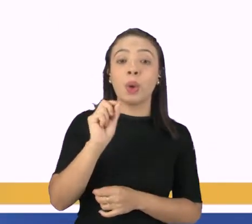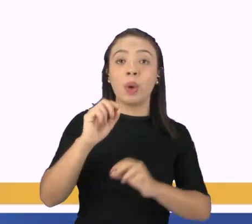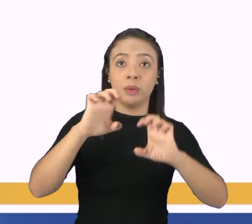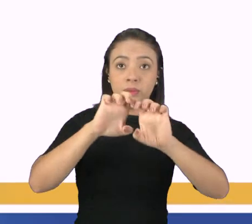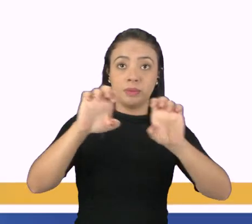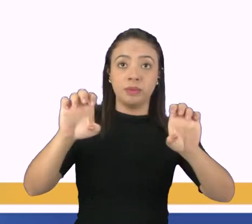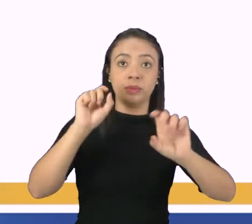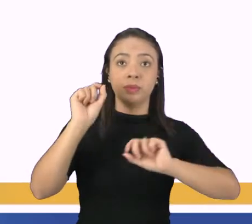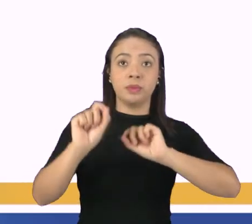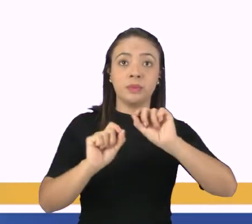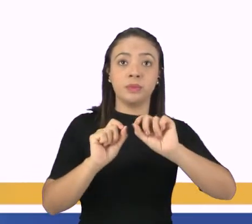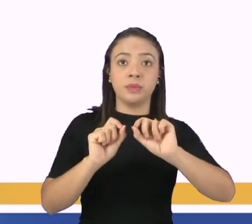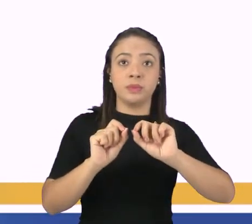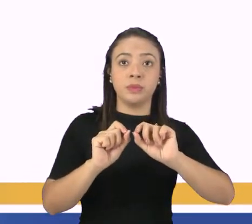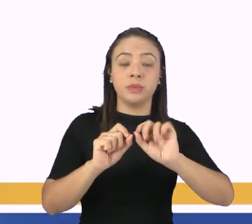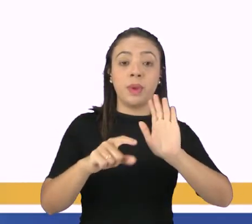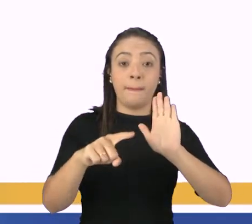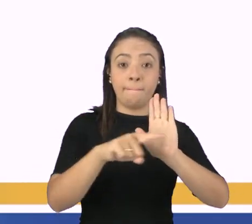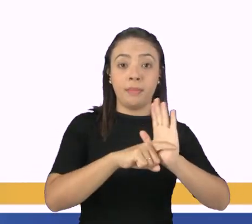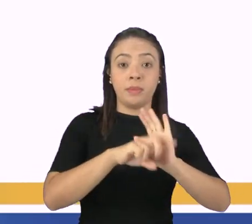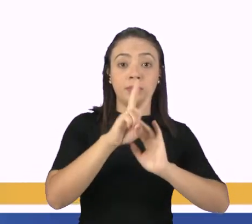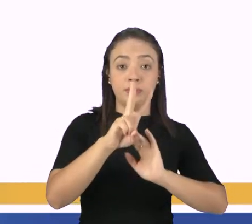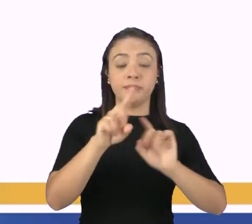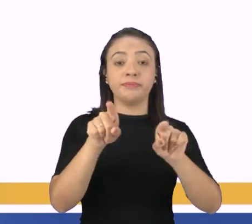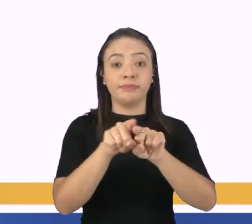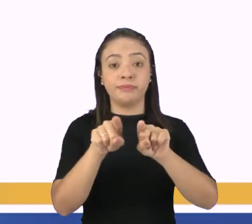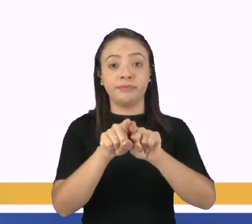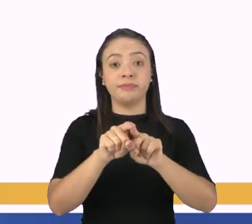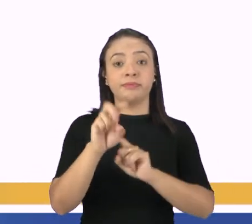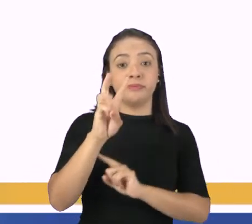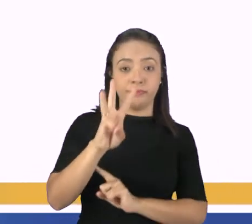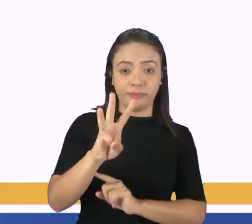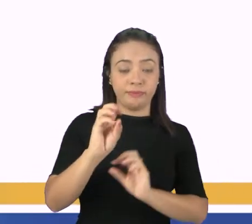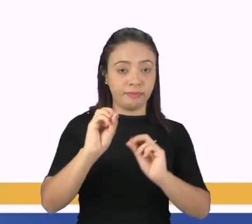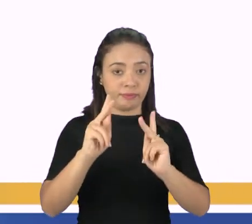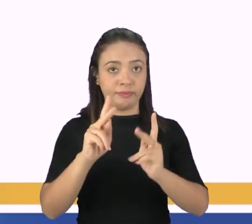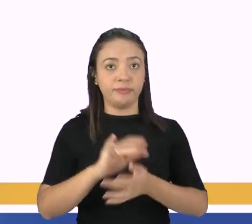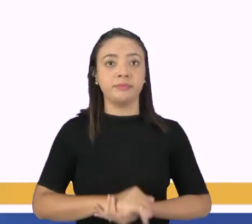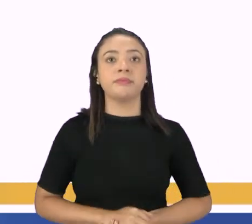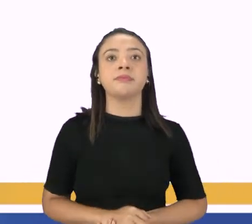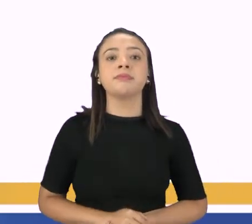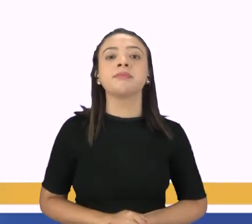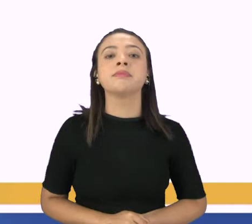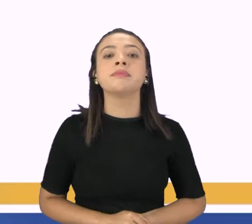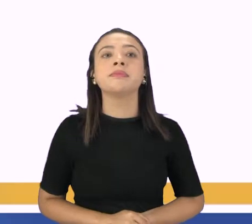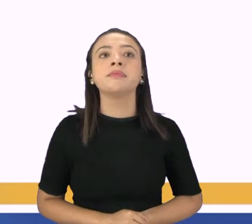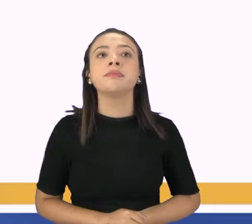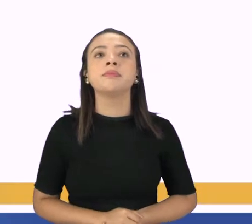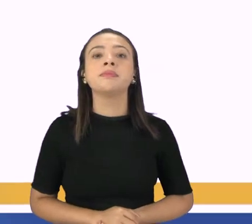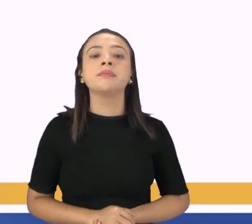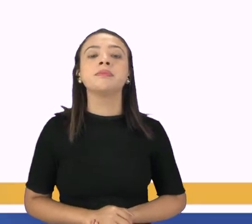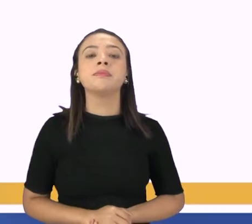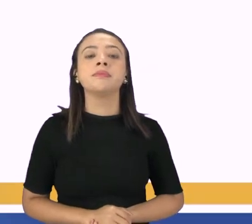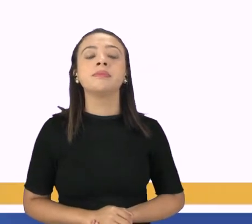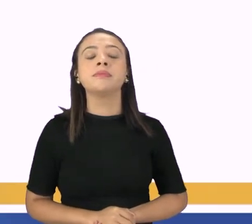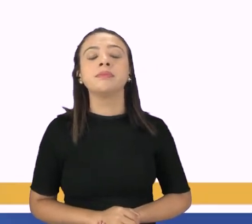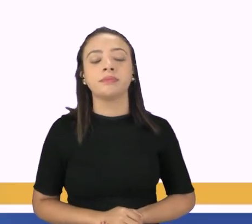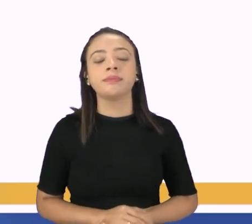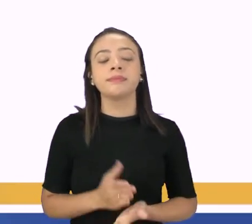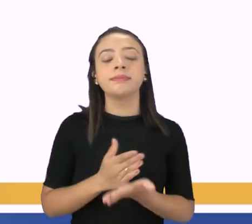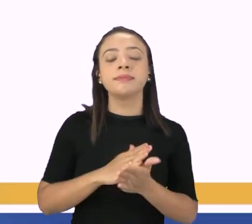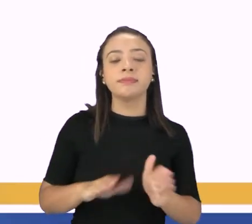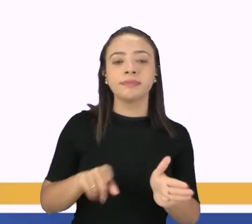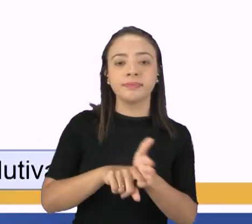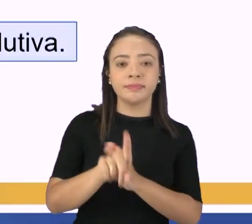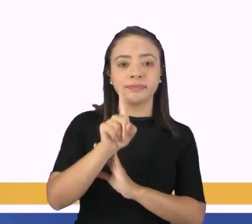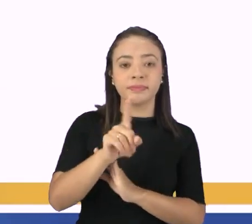equação é igual a menos 2 e 3. Tudo bem? Então, com isso, finalizamos o exercício número 1.